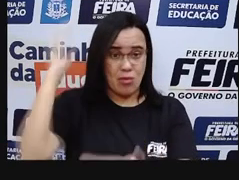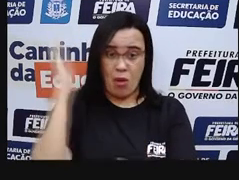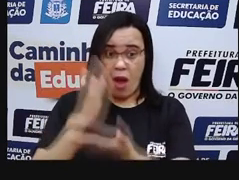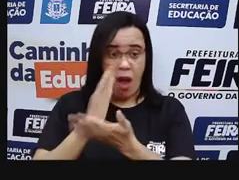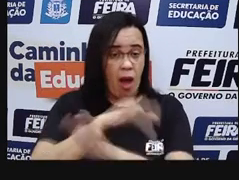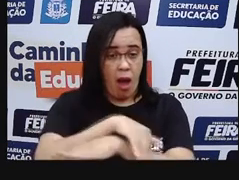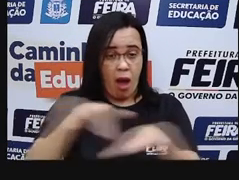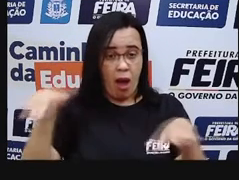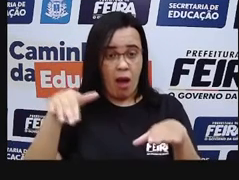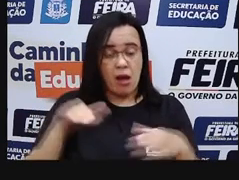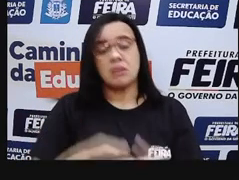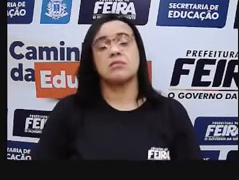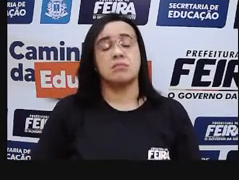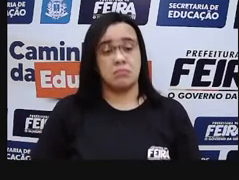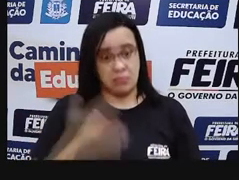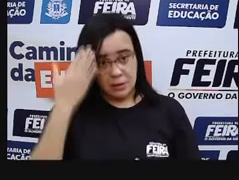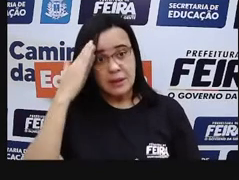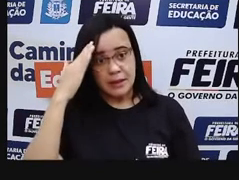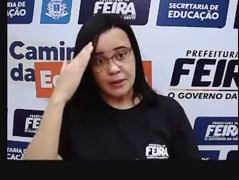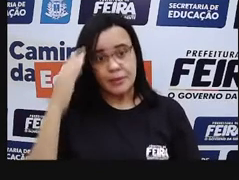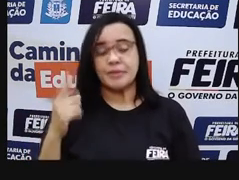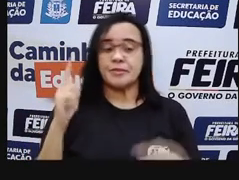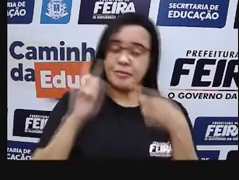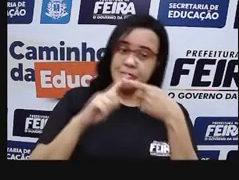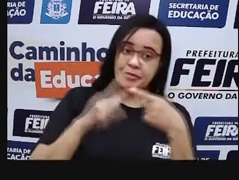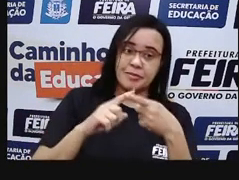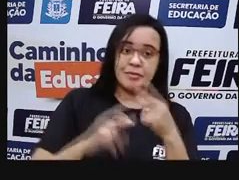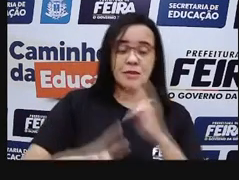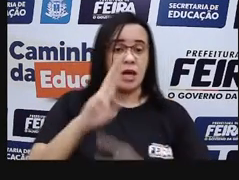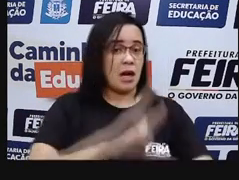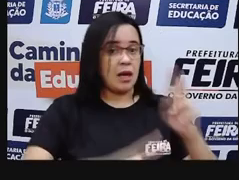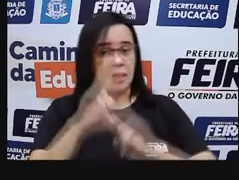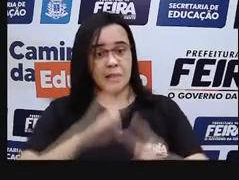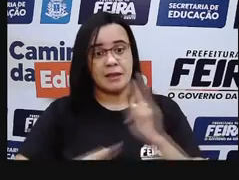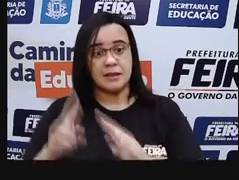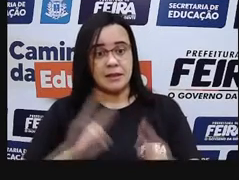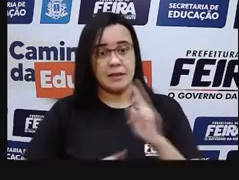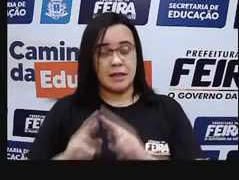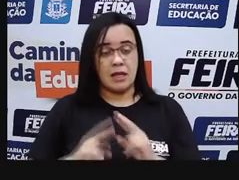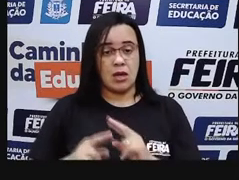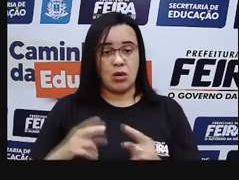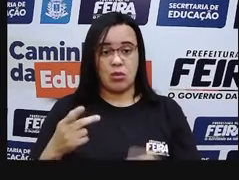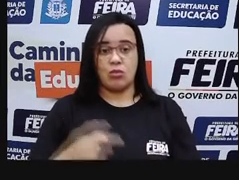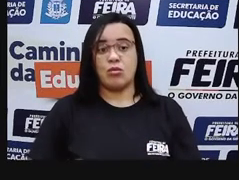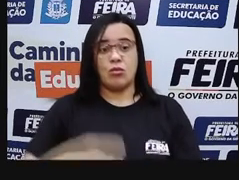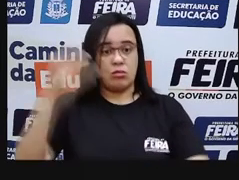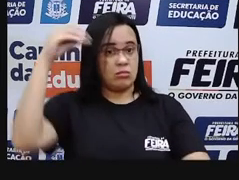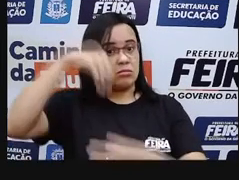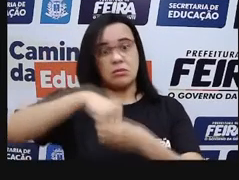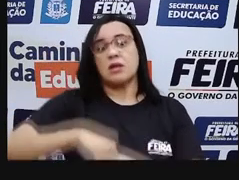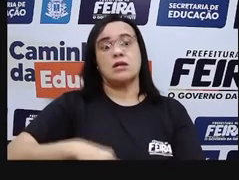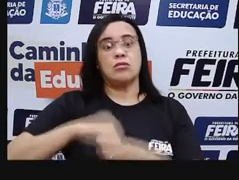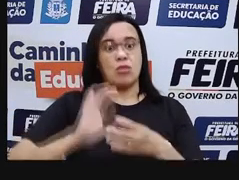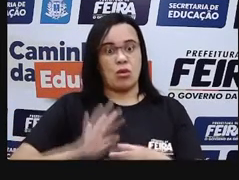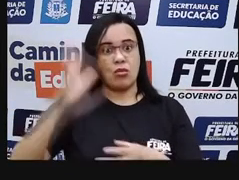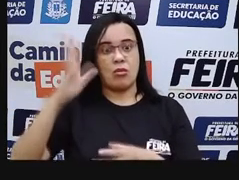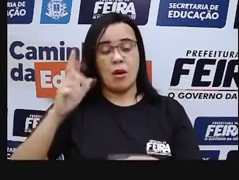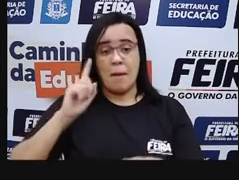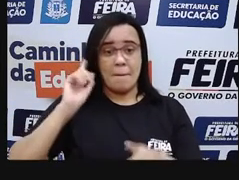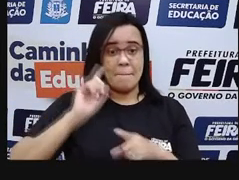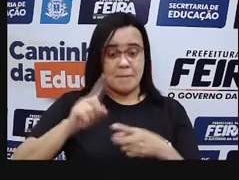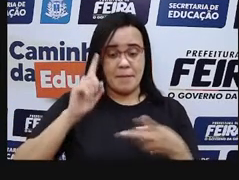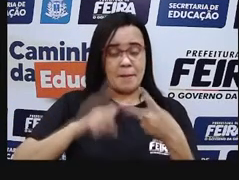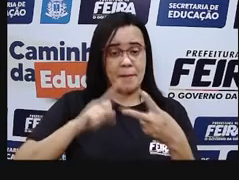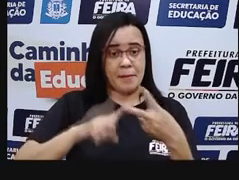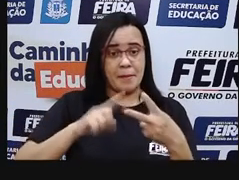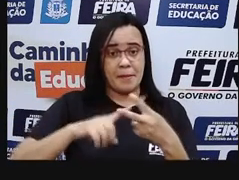diferença antibiose a relação está acontecendo ali Entre Dois seres vivos certo e o antibiótico é